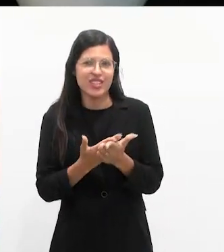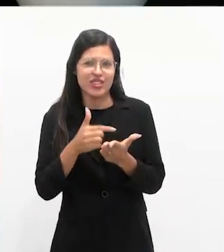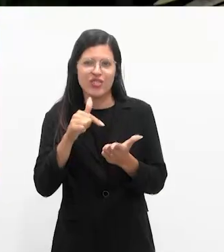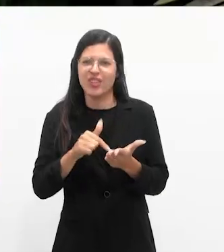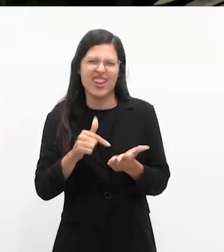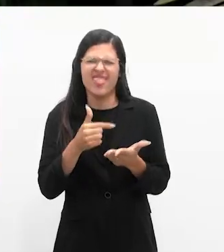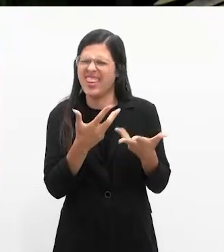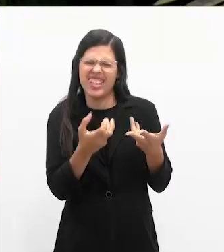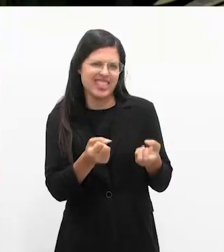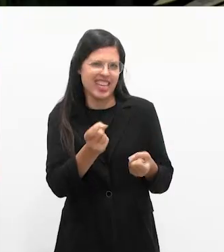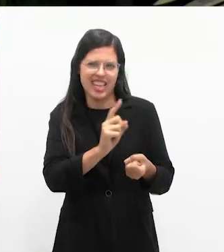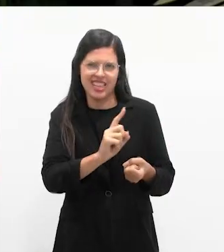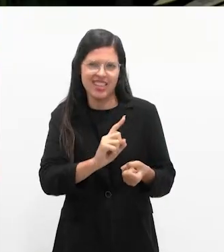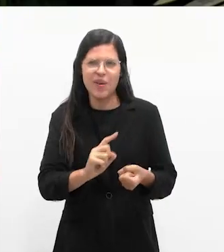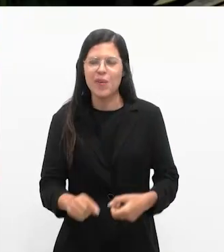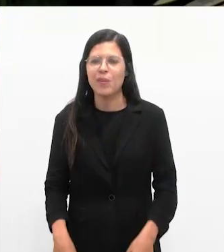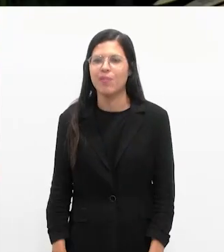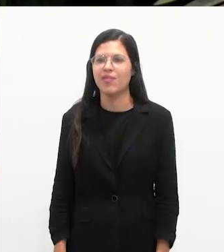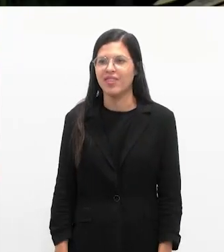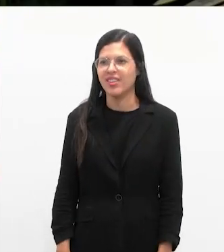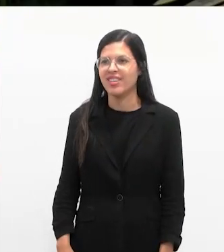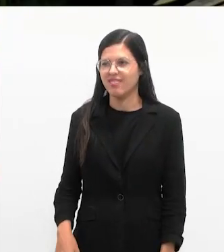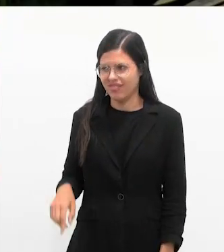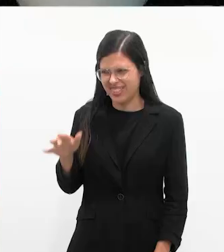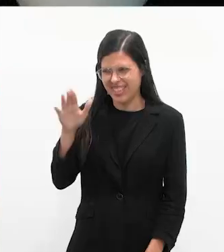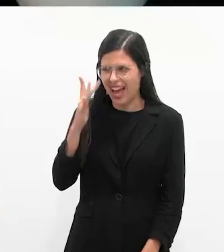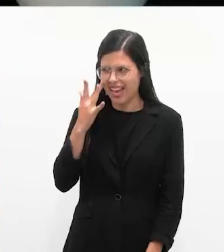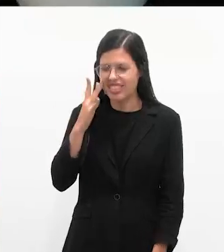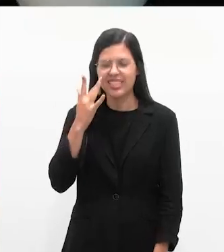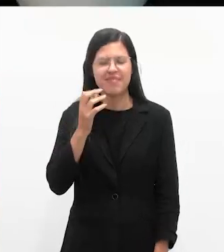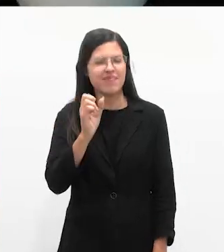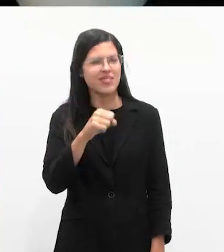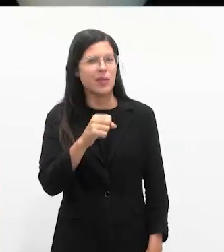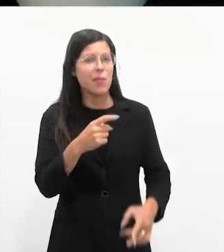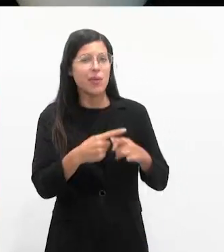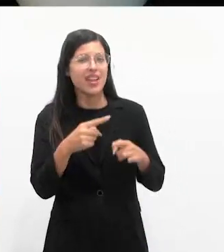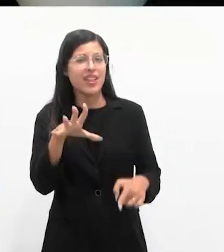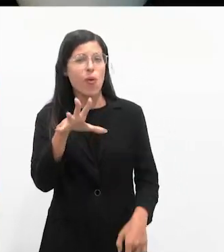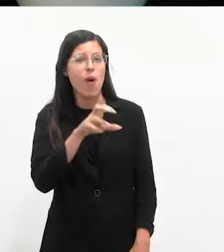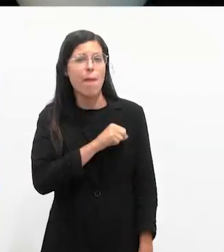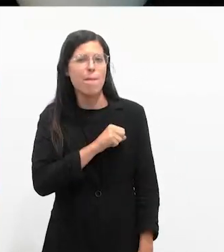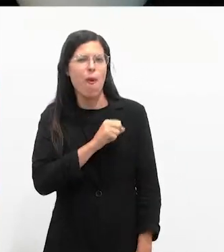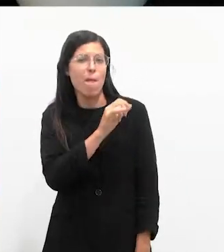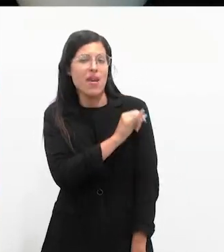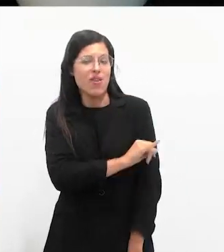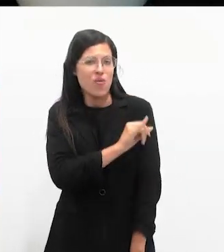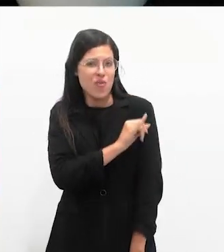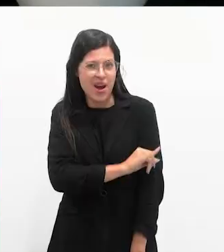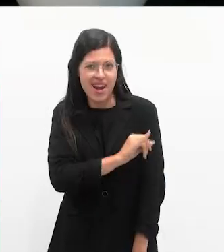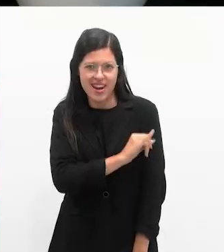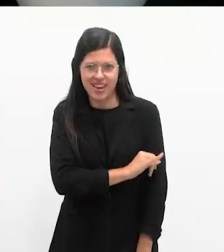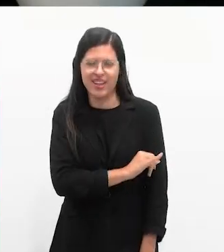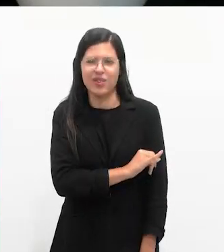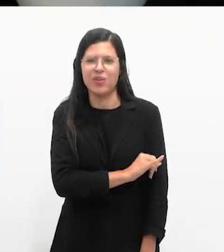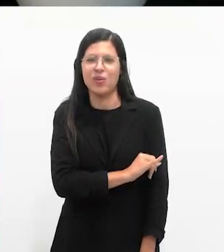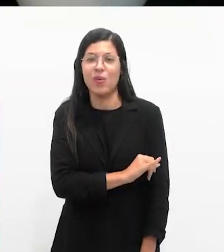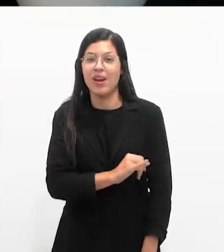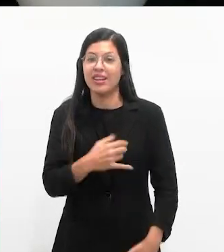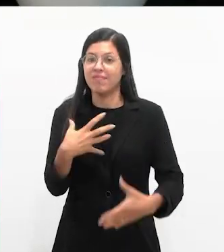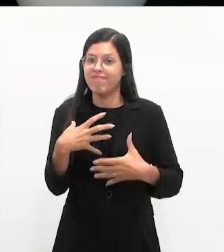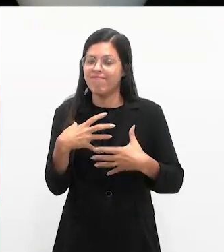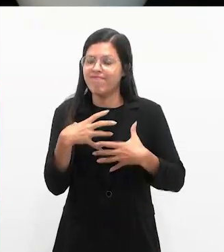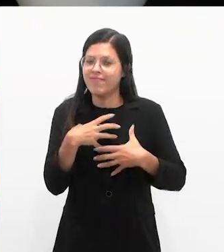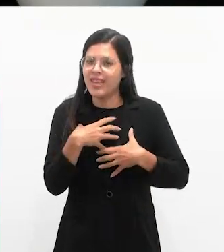declinar. Seria? Eu acho. Eu acho que Dom Orani tem um amor pelo Rio de Janeiro muito grande e ele